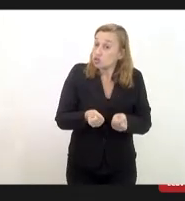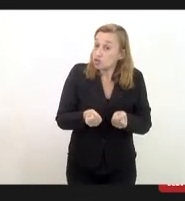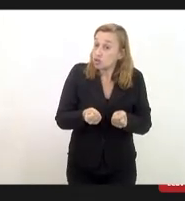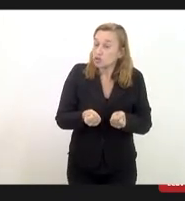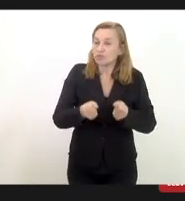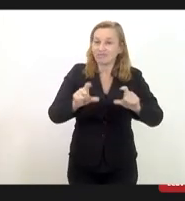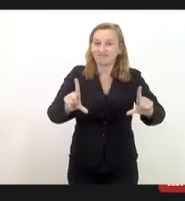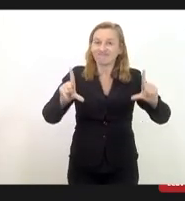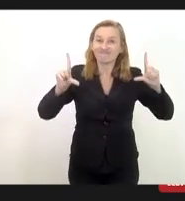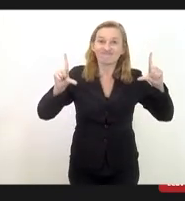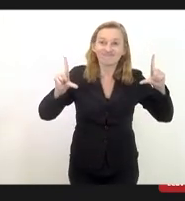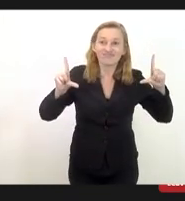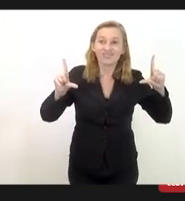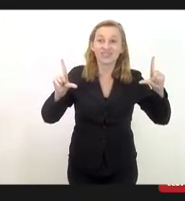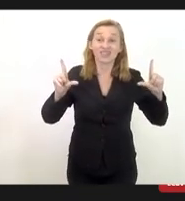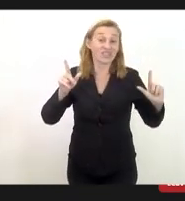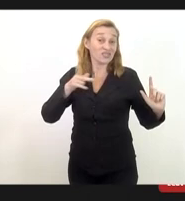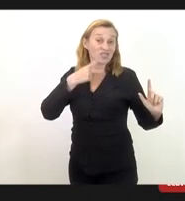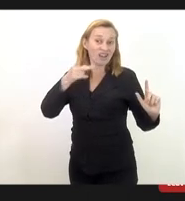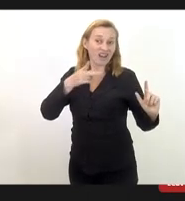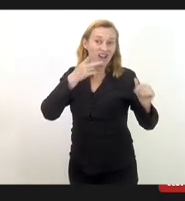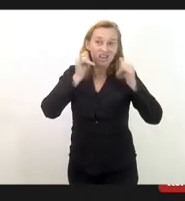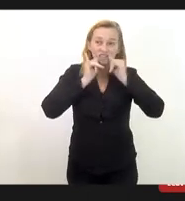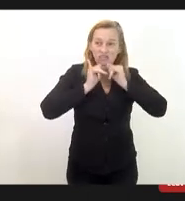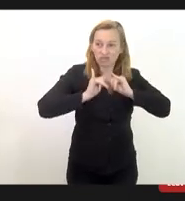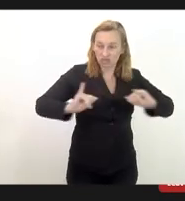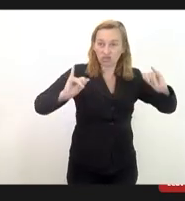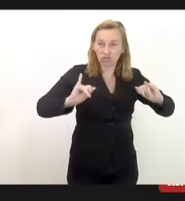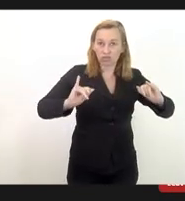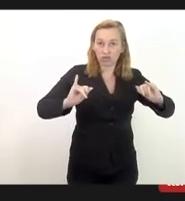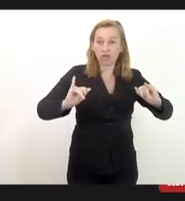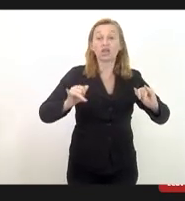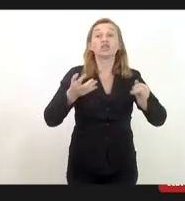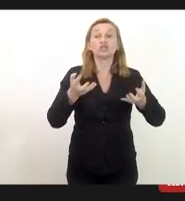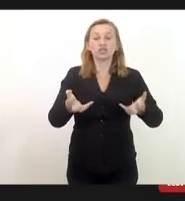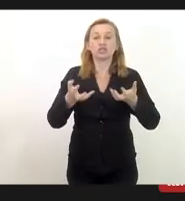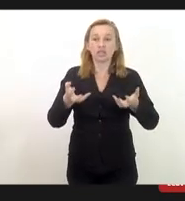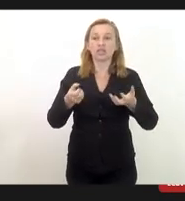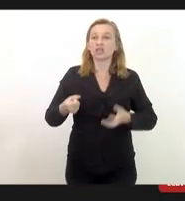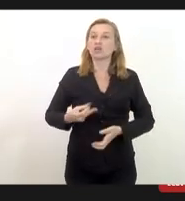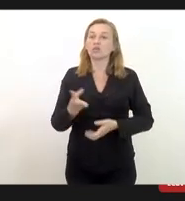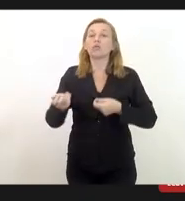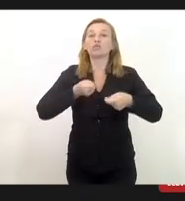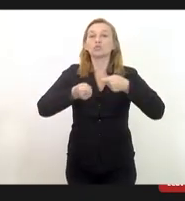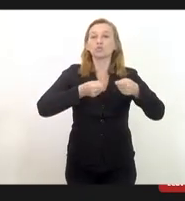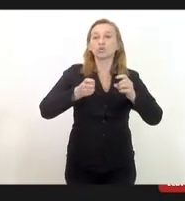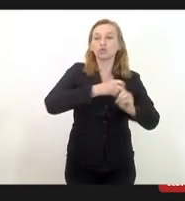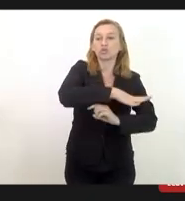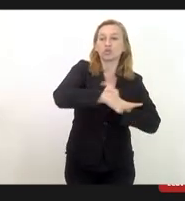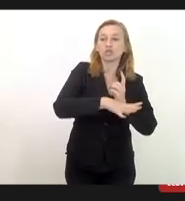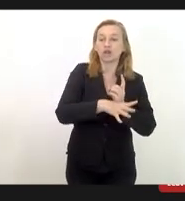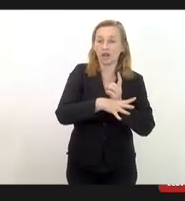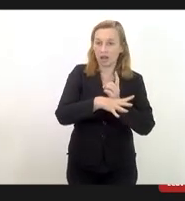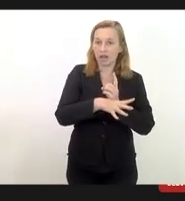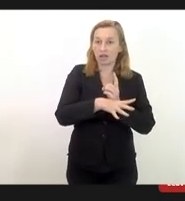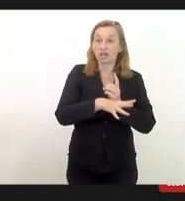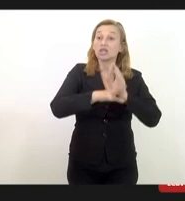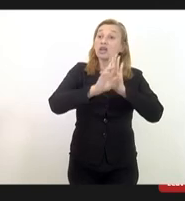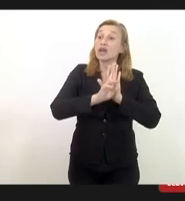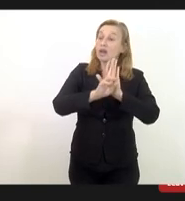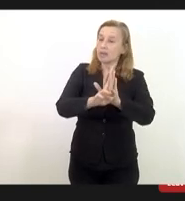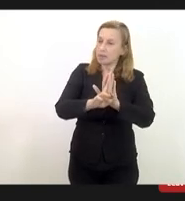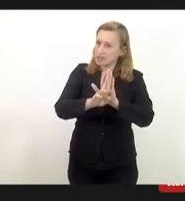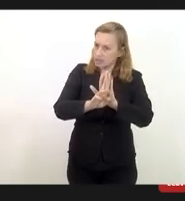a televisão e falar e divulgar isso. É o que nós queremos ver enquanto controle social, que nós